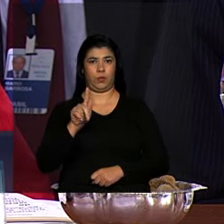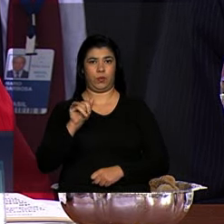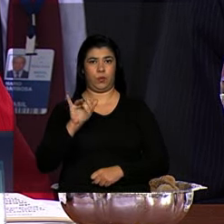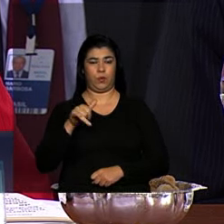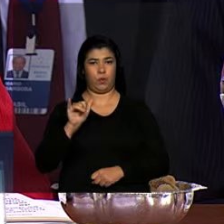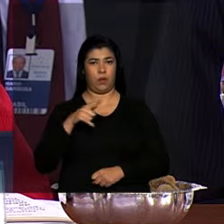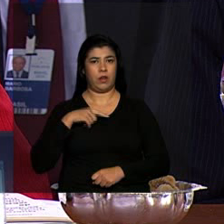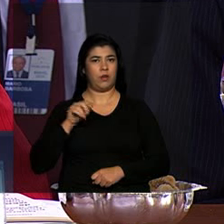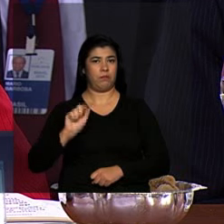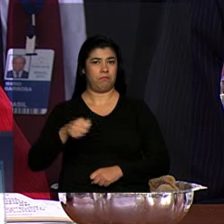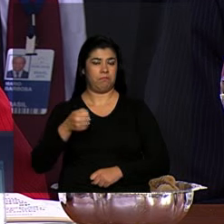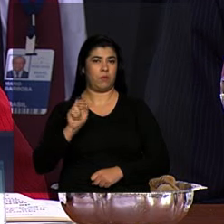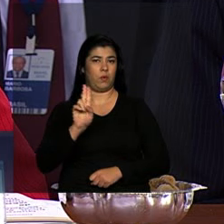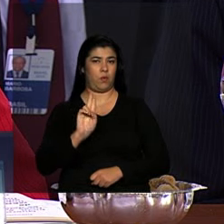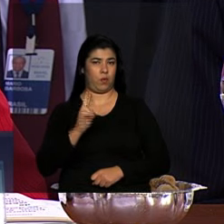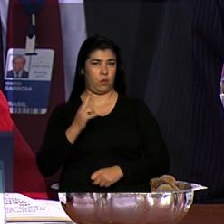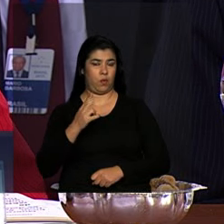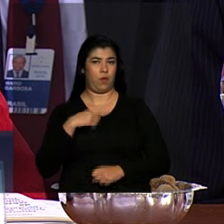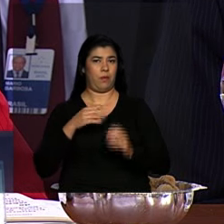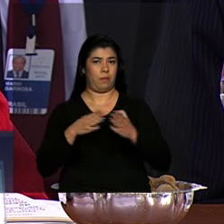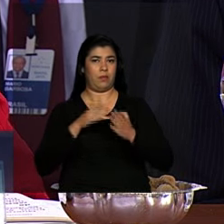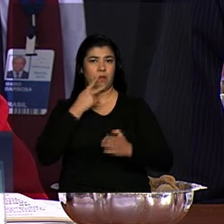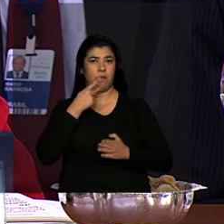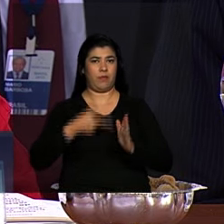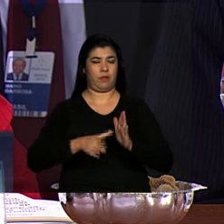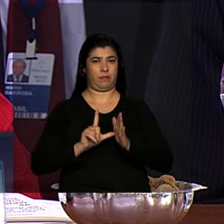pediu para falar antecipadamente.